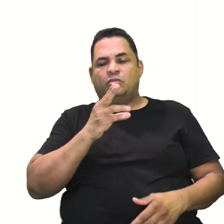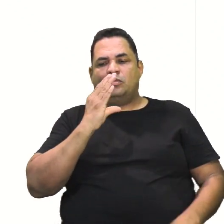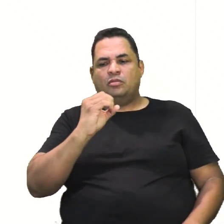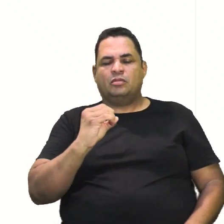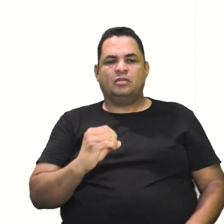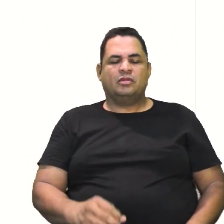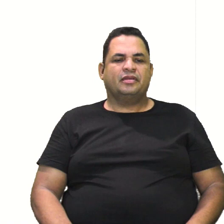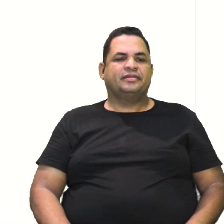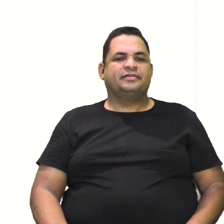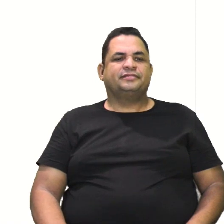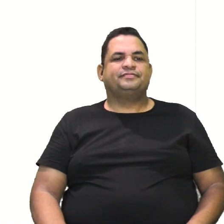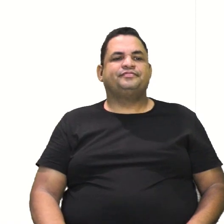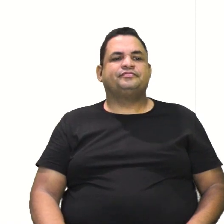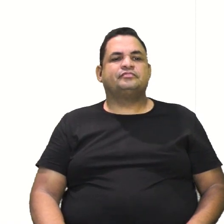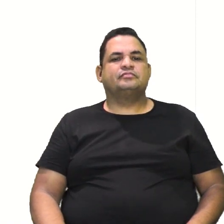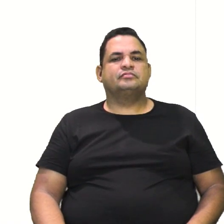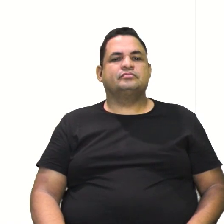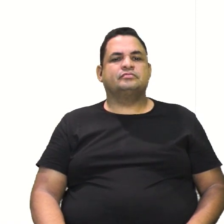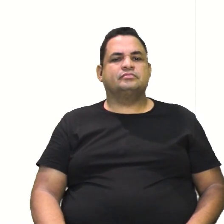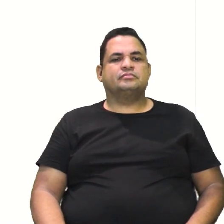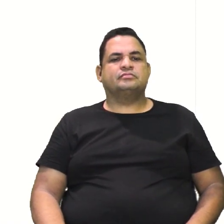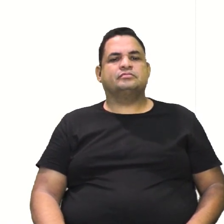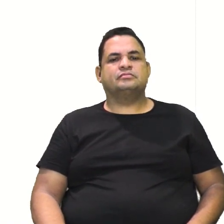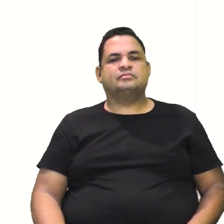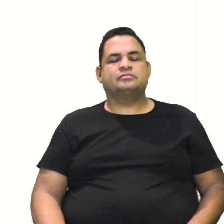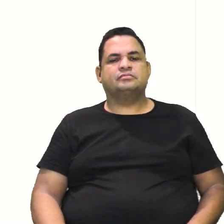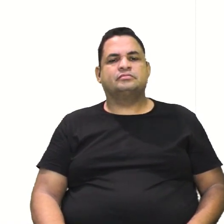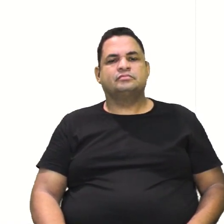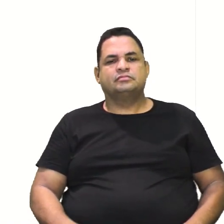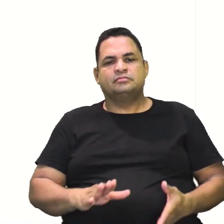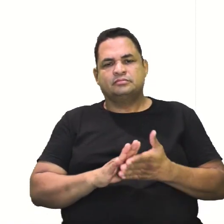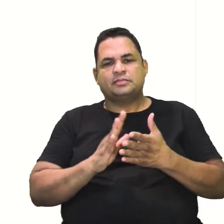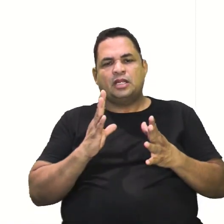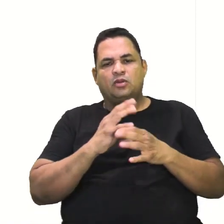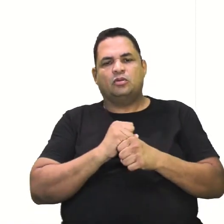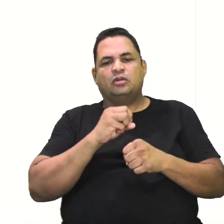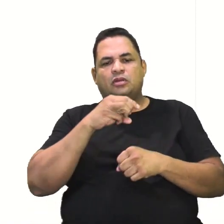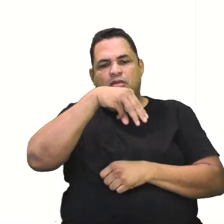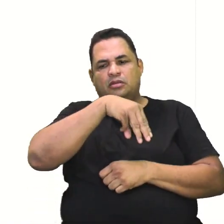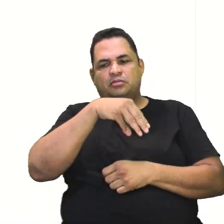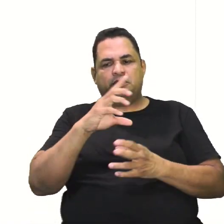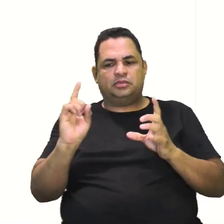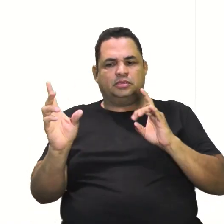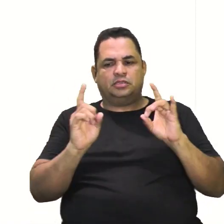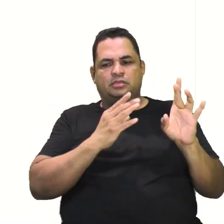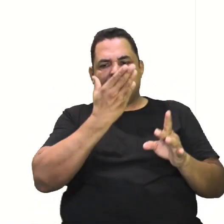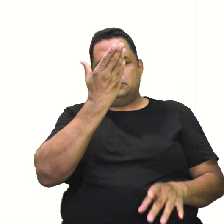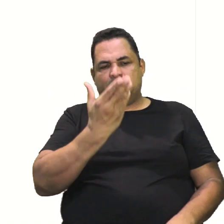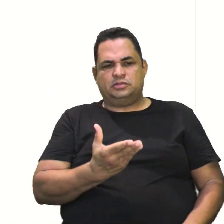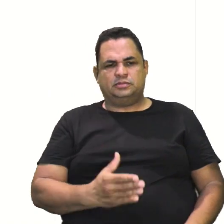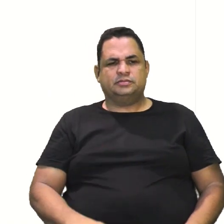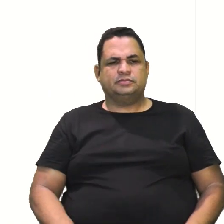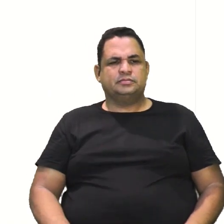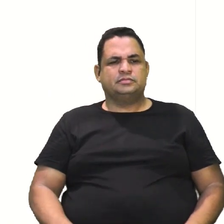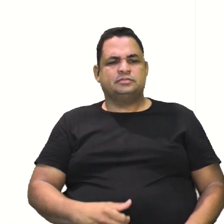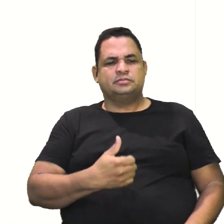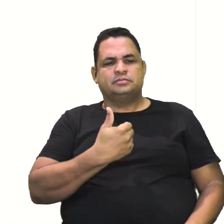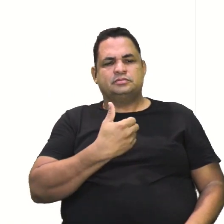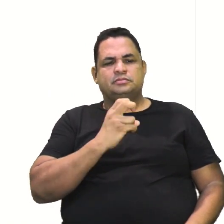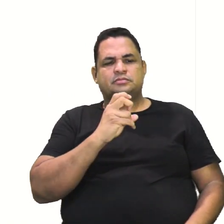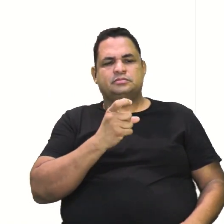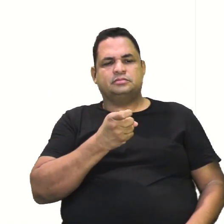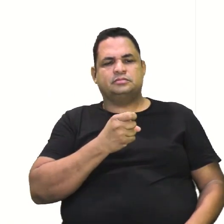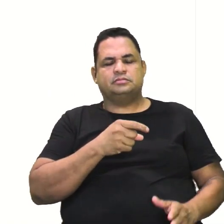que achar o M de uma e o M de outra, né? E a gente só acha isso isolando o Y, na equação né? reduzida. Então vamos lá,